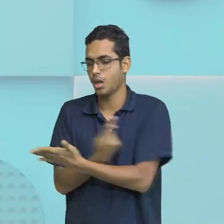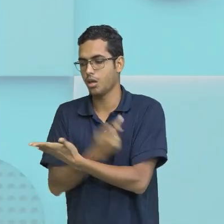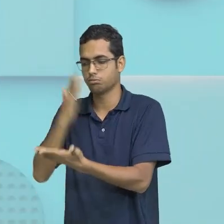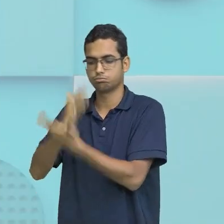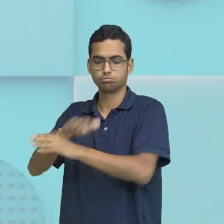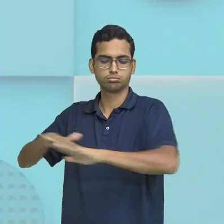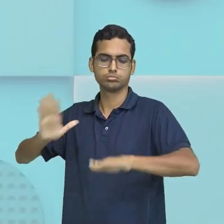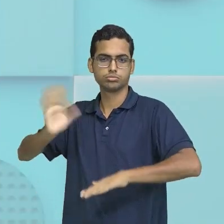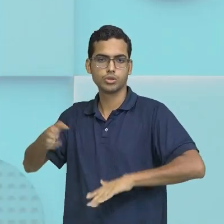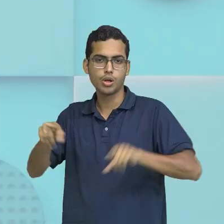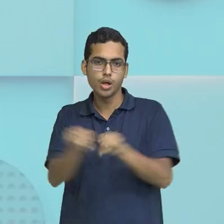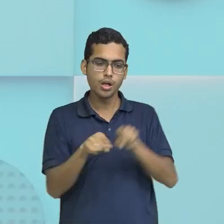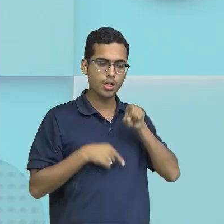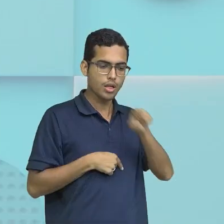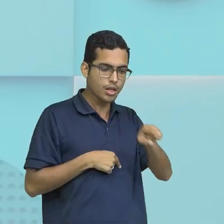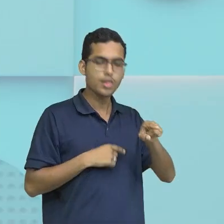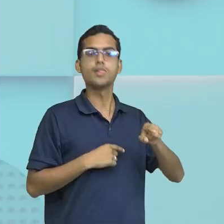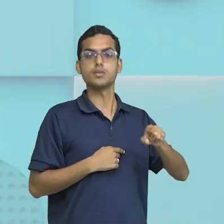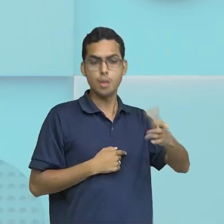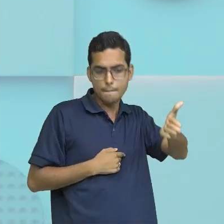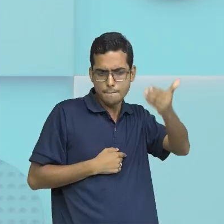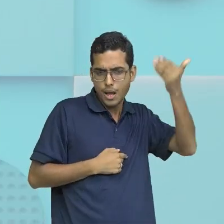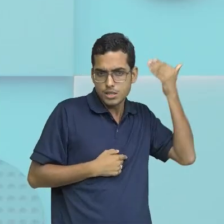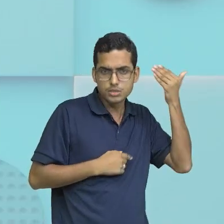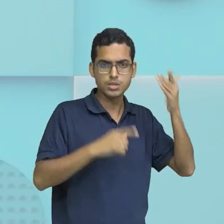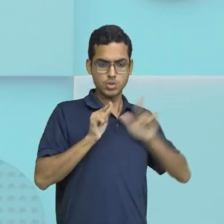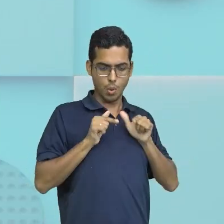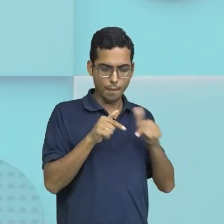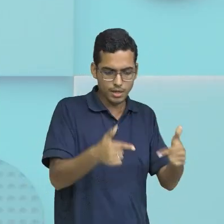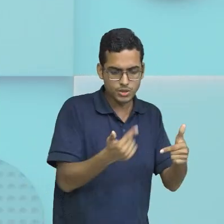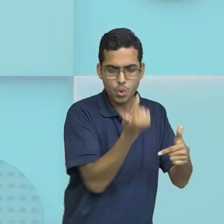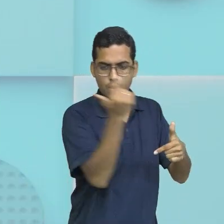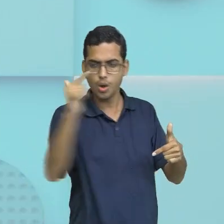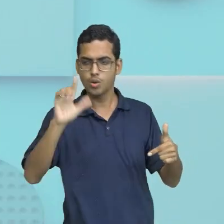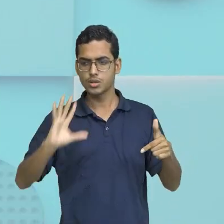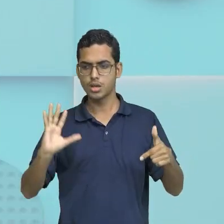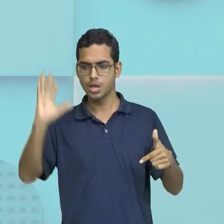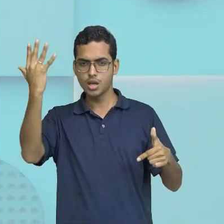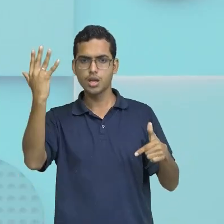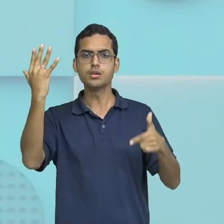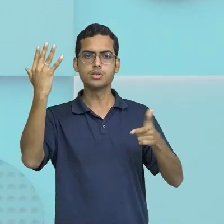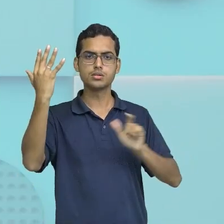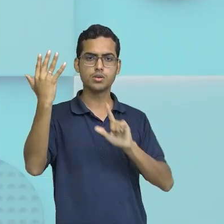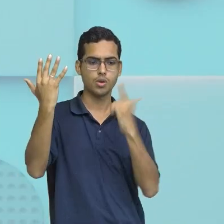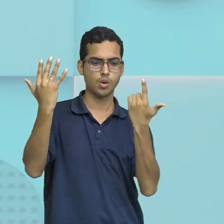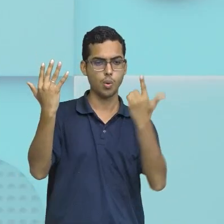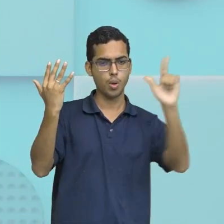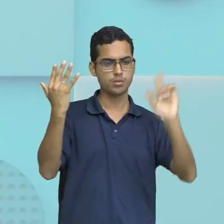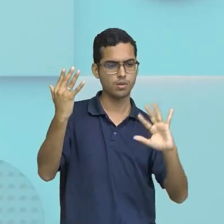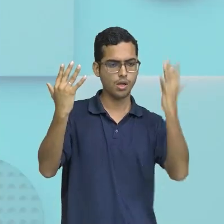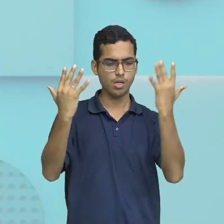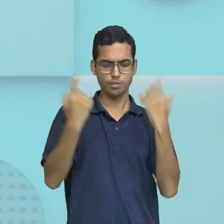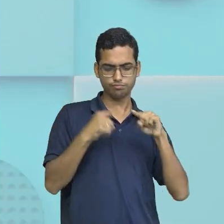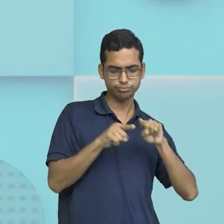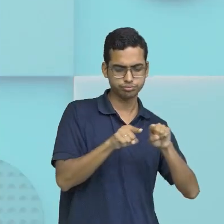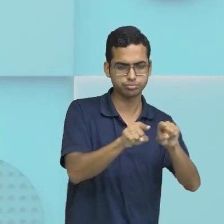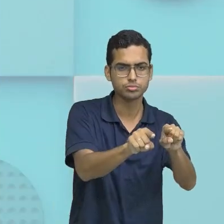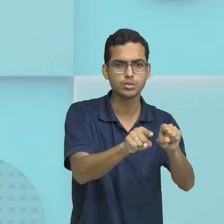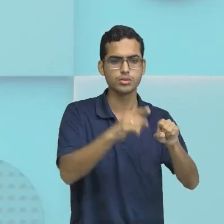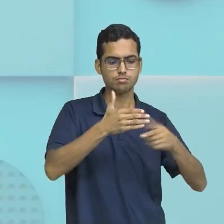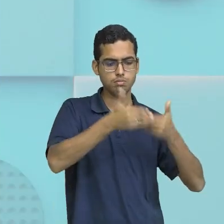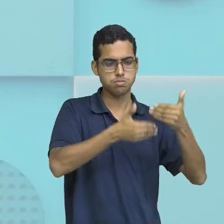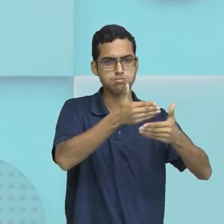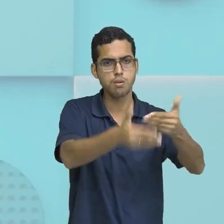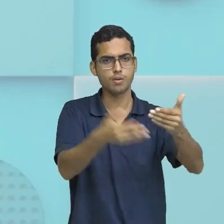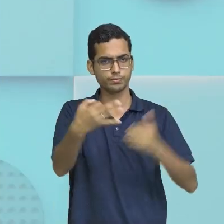certinho. O past continuous, normalmente, é uma ação, lá no passado, relacionada a uma outra ação. E o past continuous